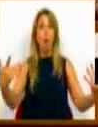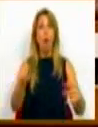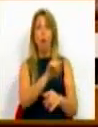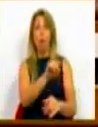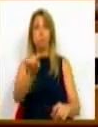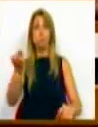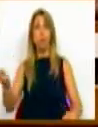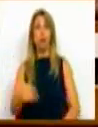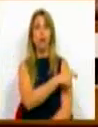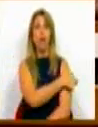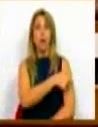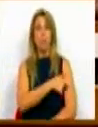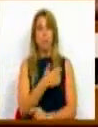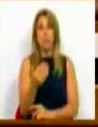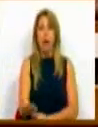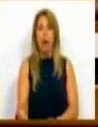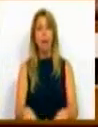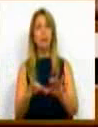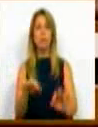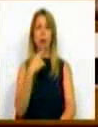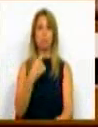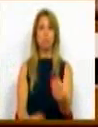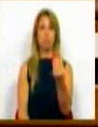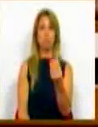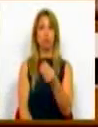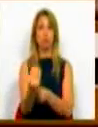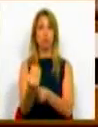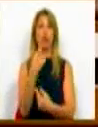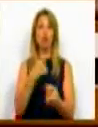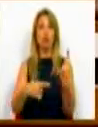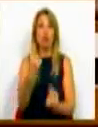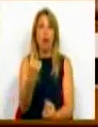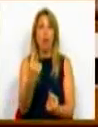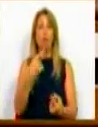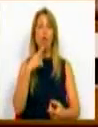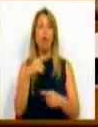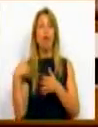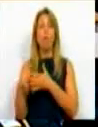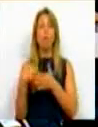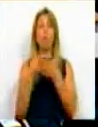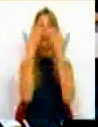representam como se de estranhos ao processo democrático se tratassem.